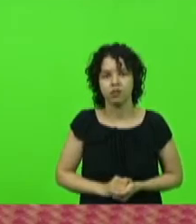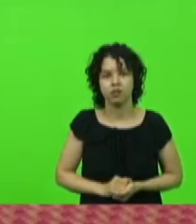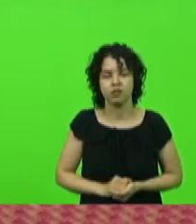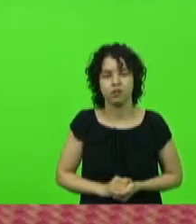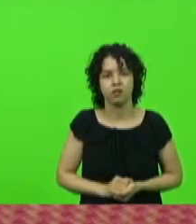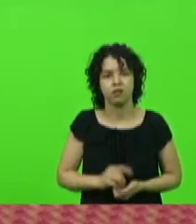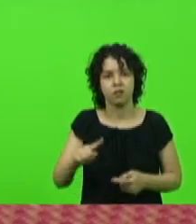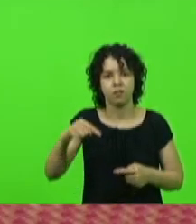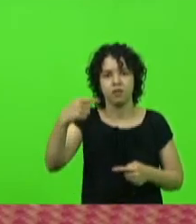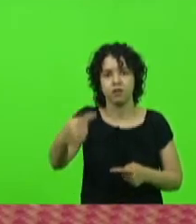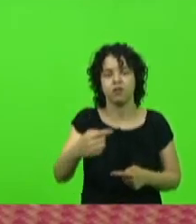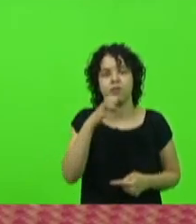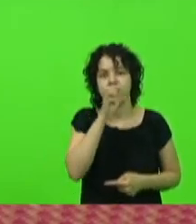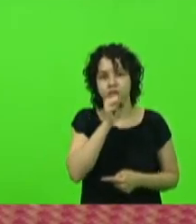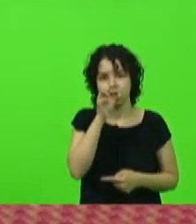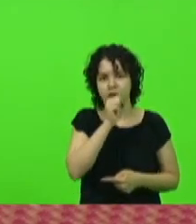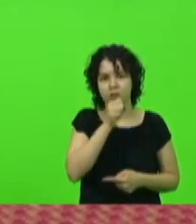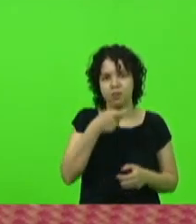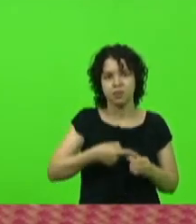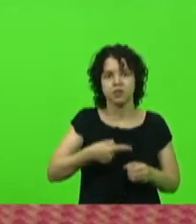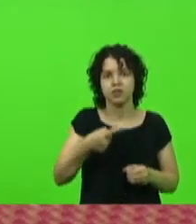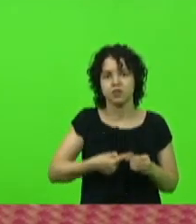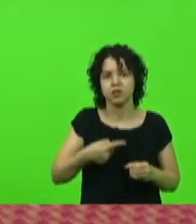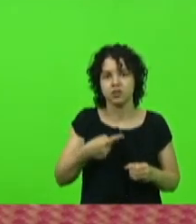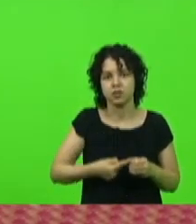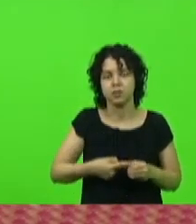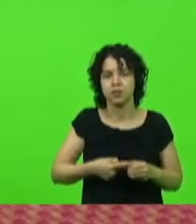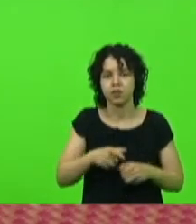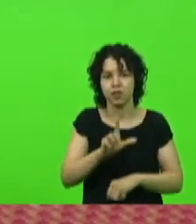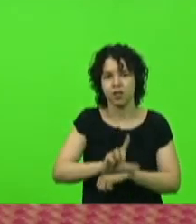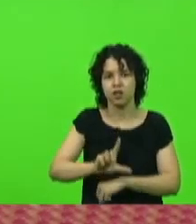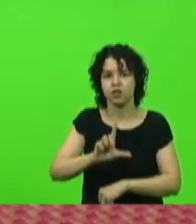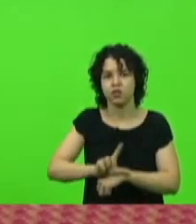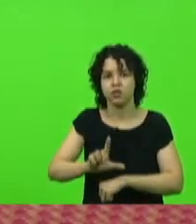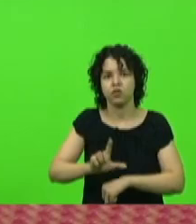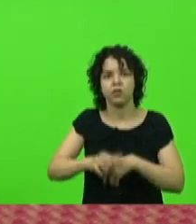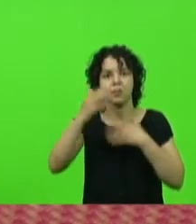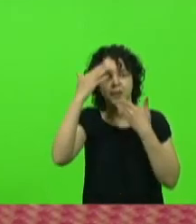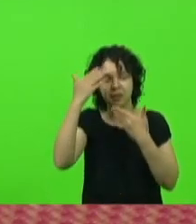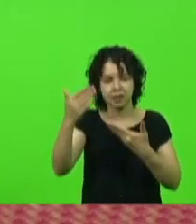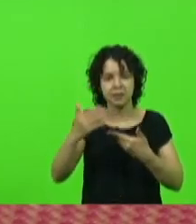sábado, lá no município de Lages. Obrigado, presidente.